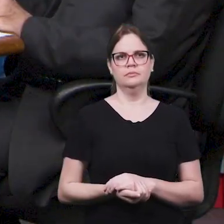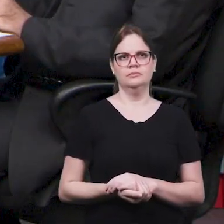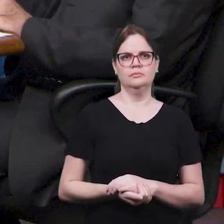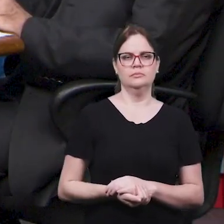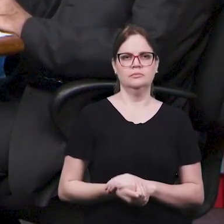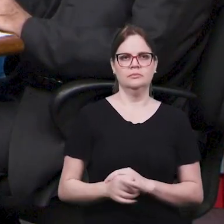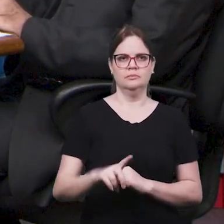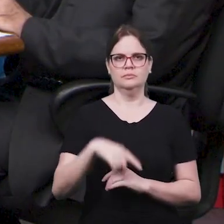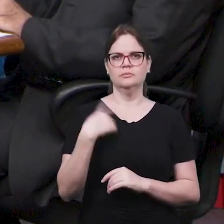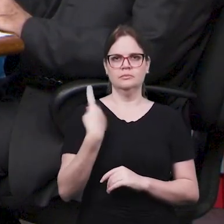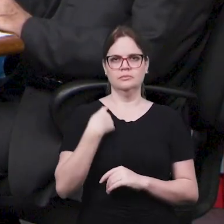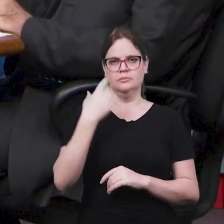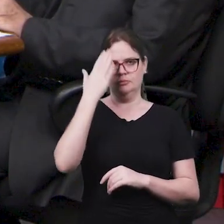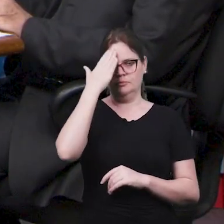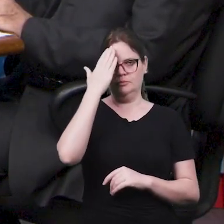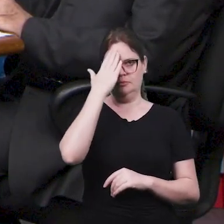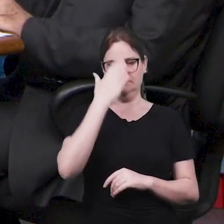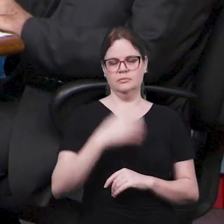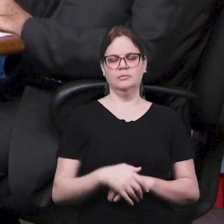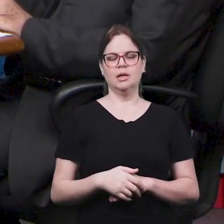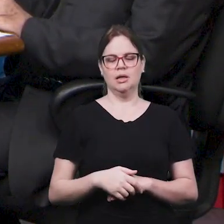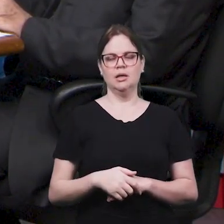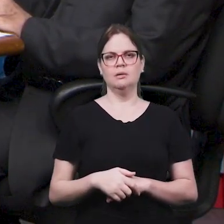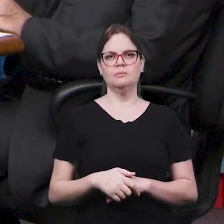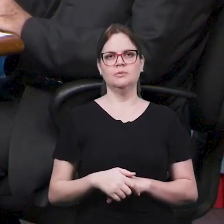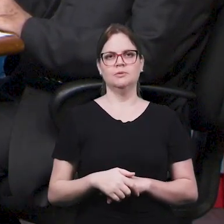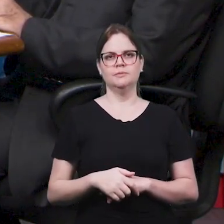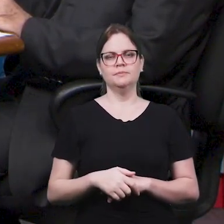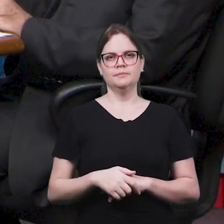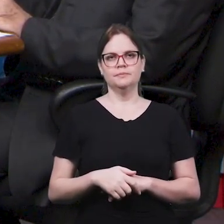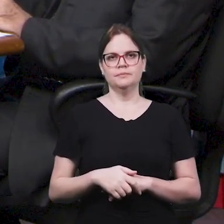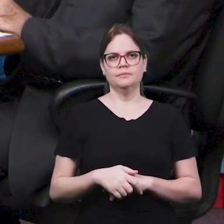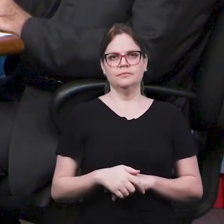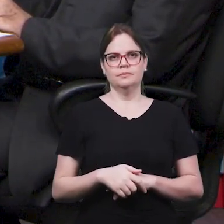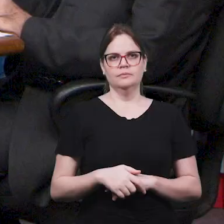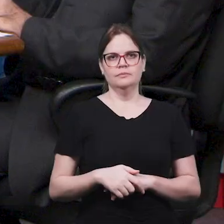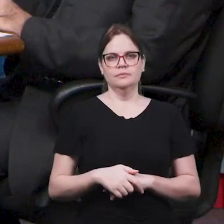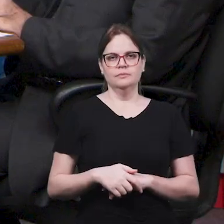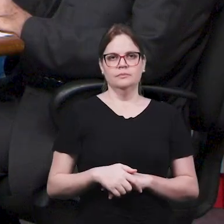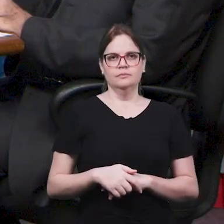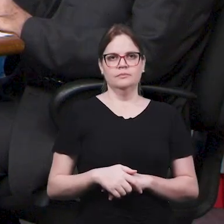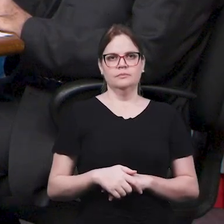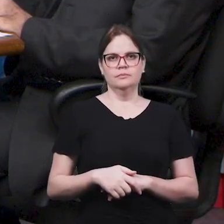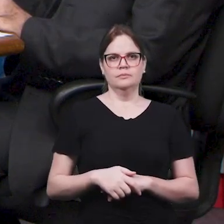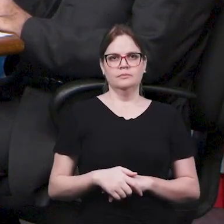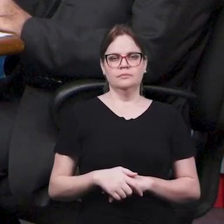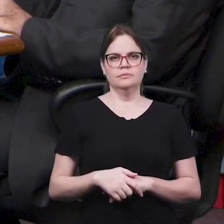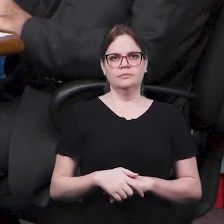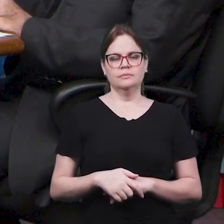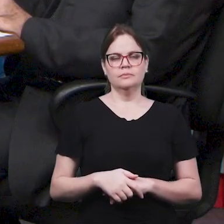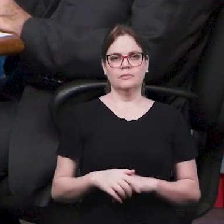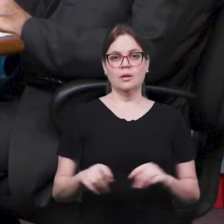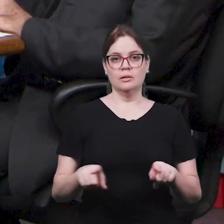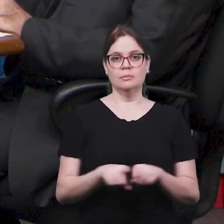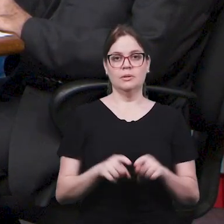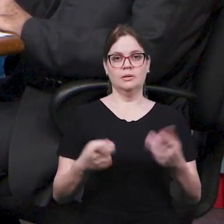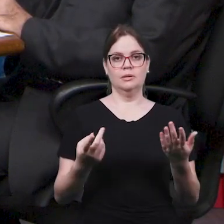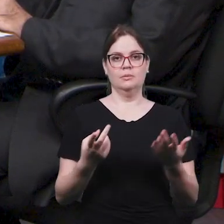A gente sabe, e aí entra um outro aspecto agora, que é com relação ao mesmo assunto, mas com